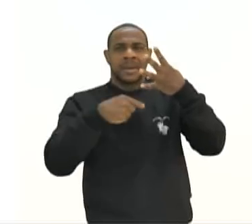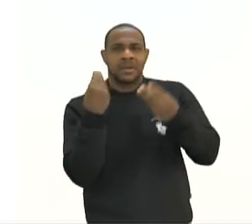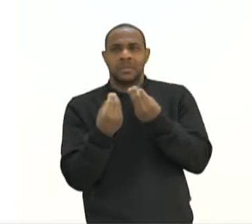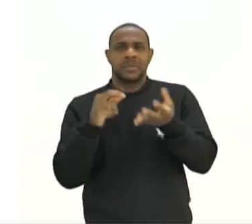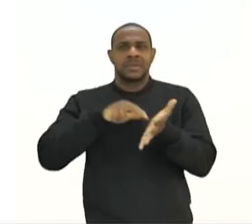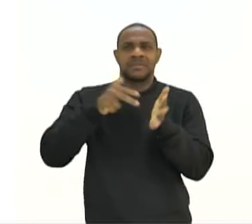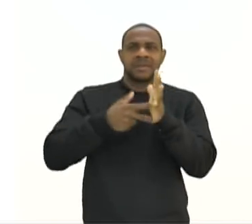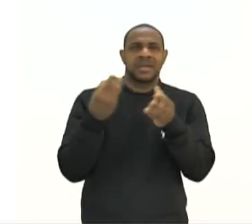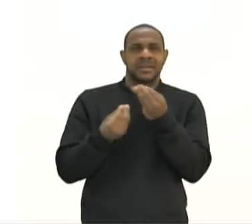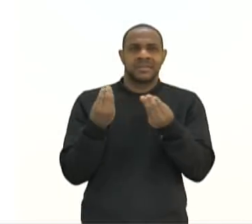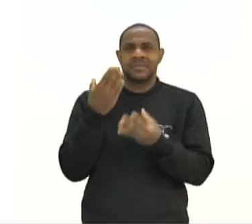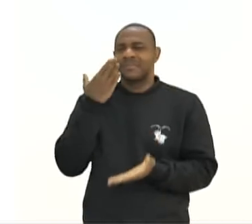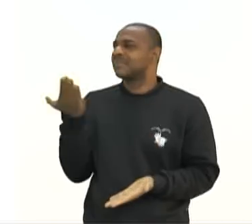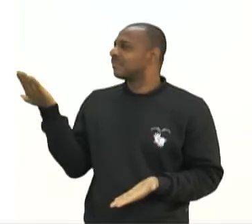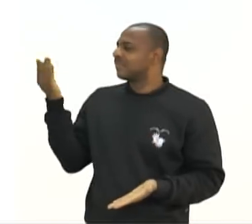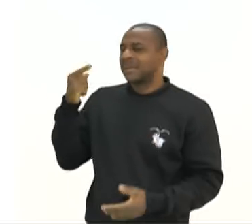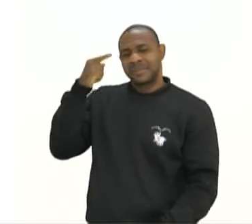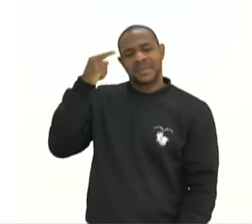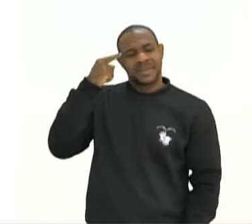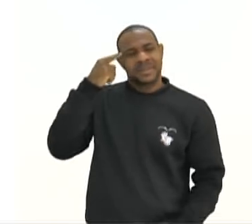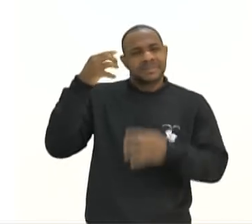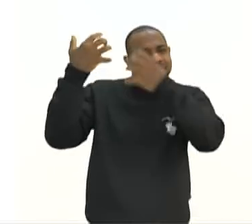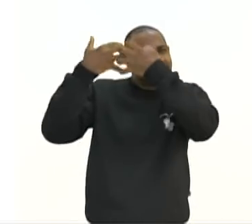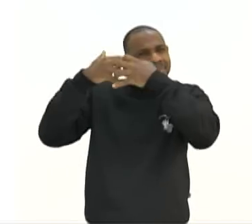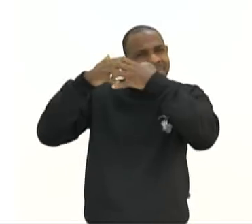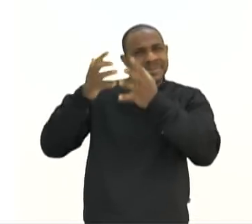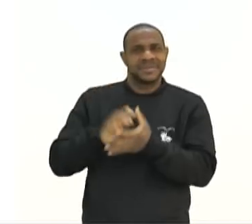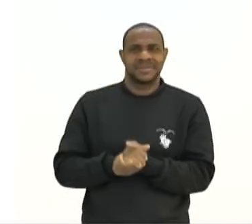pensar, gente. O que vocês acham?